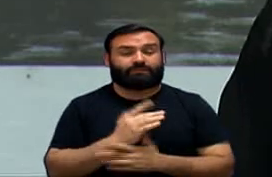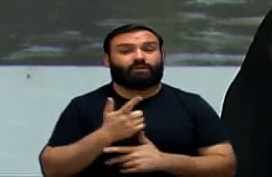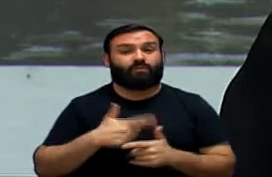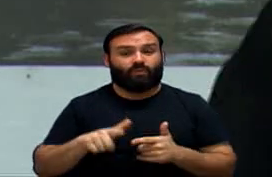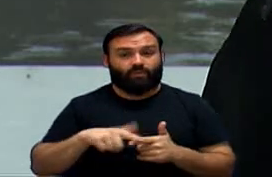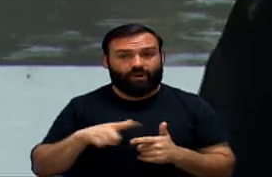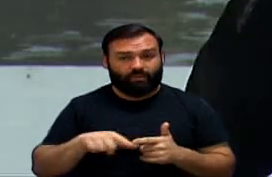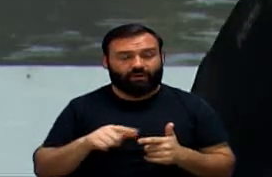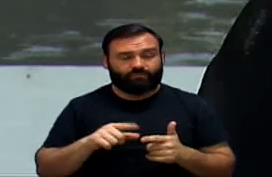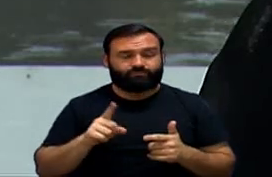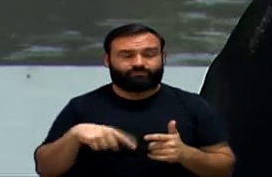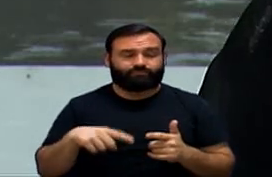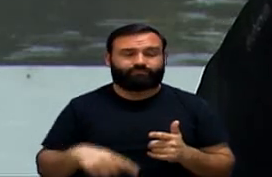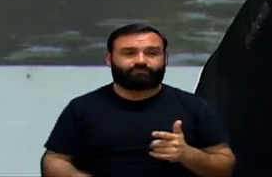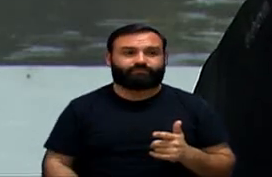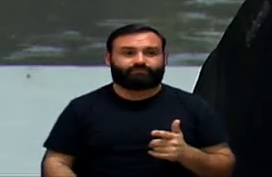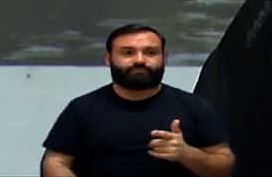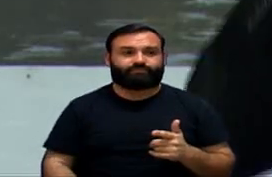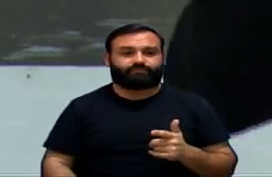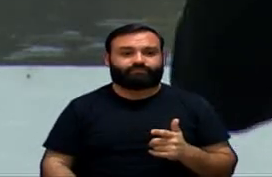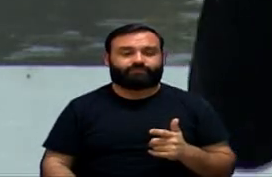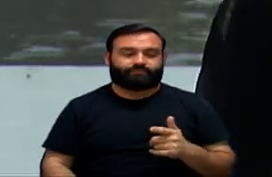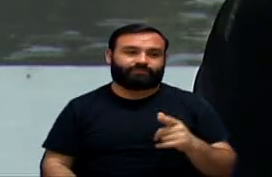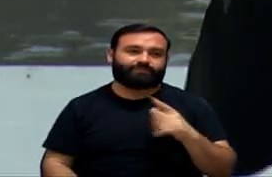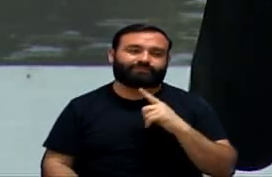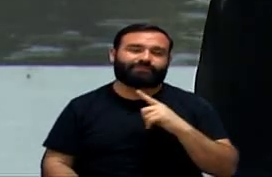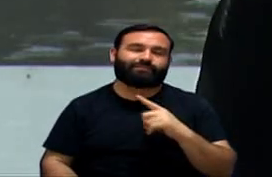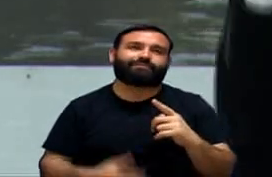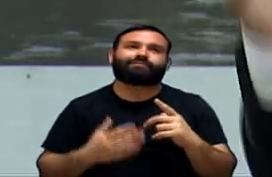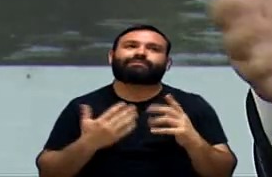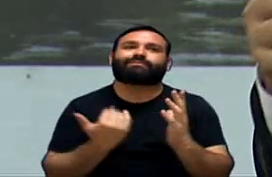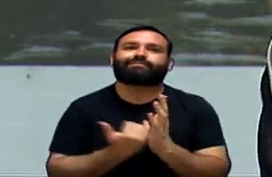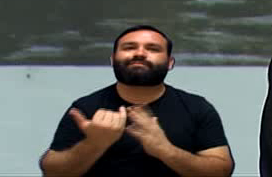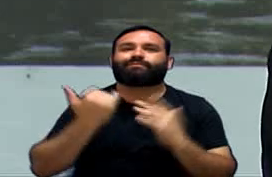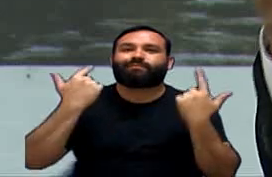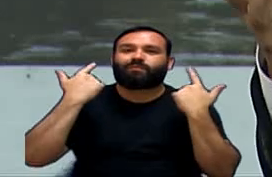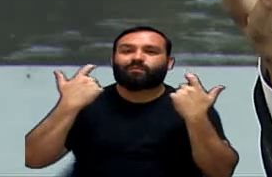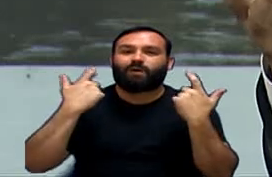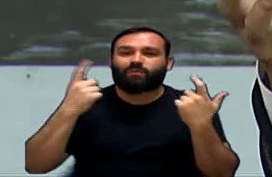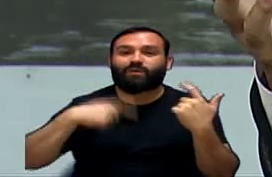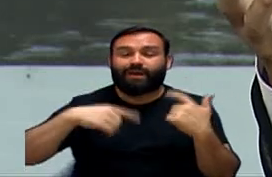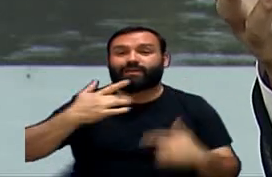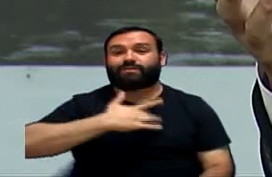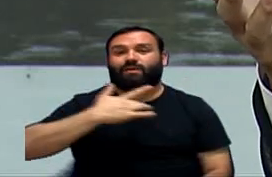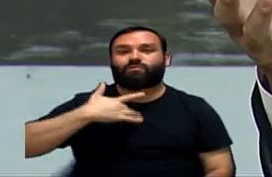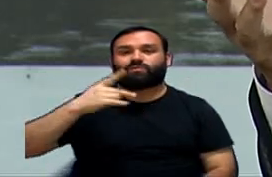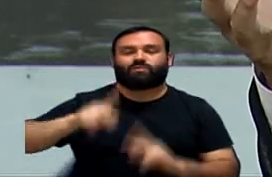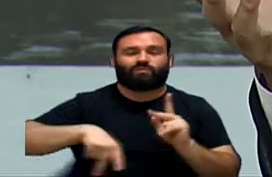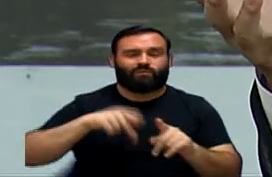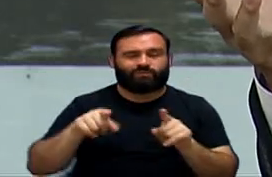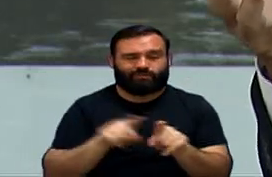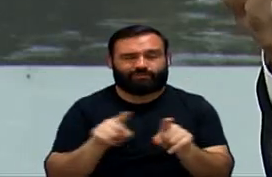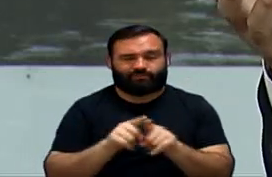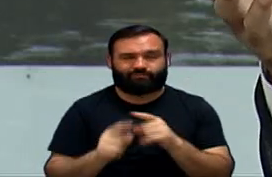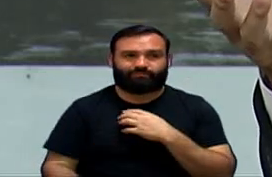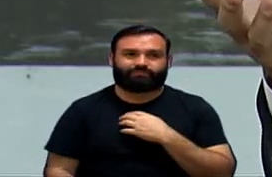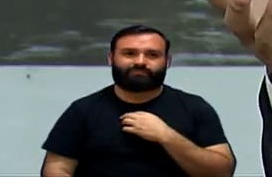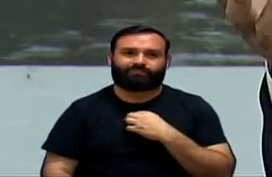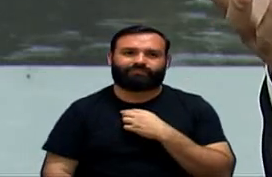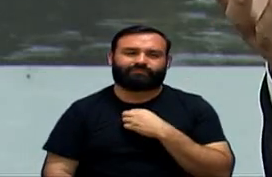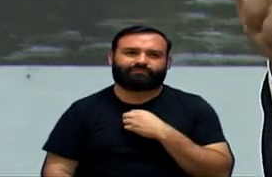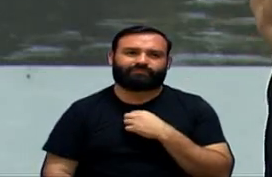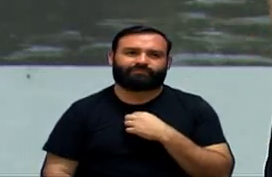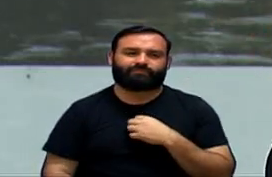problema uma problemática que foge muito além do barulho uma questão de saúde pública também Iara não concorda comigo uma questão de